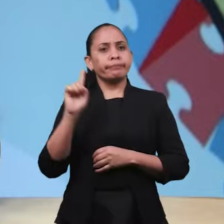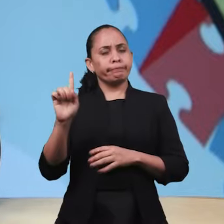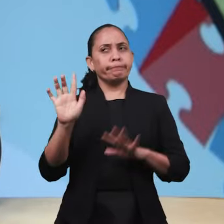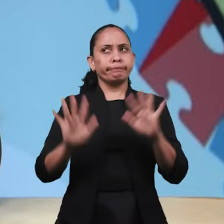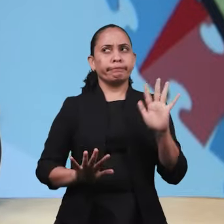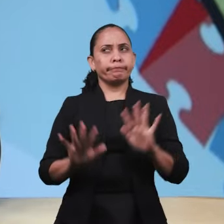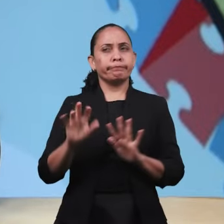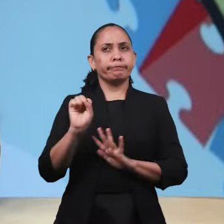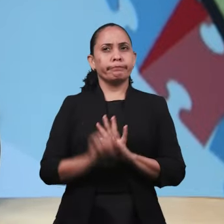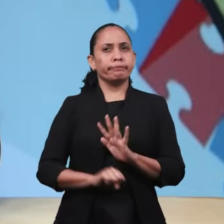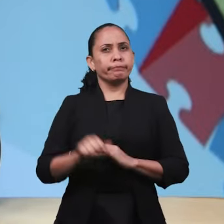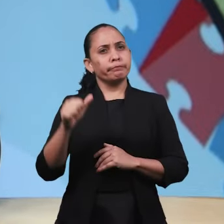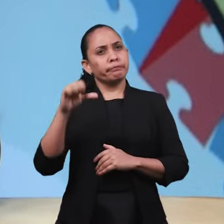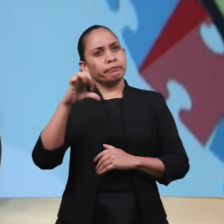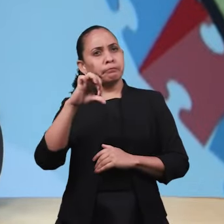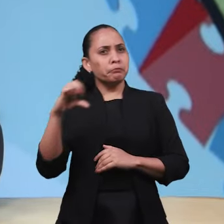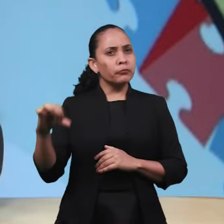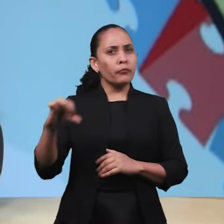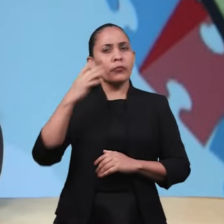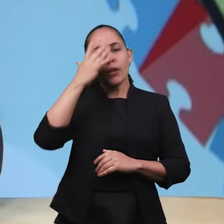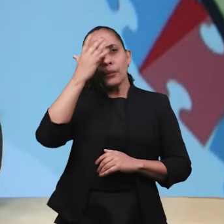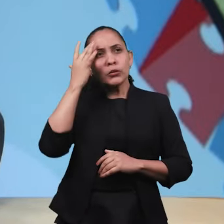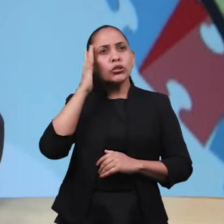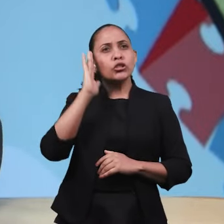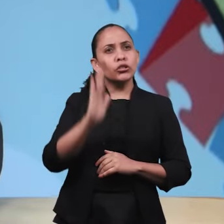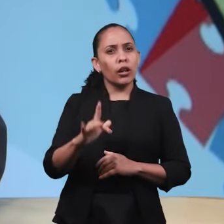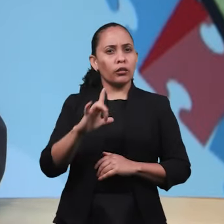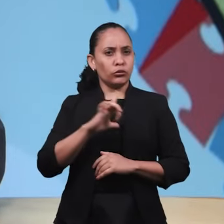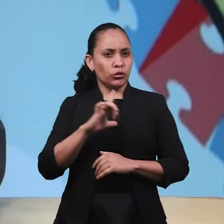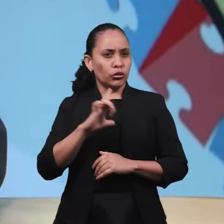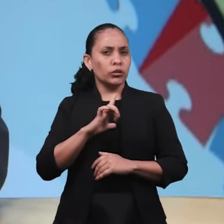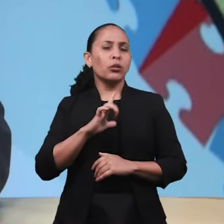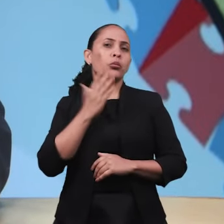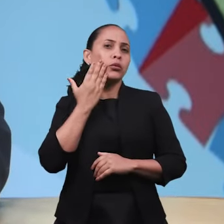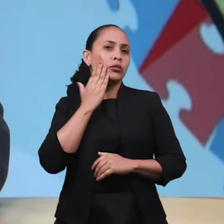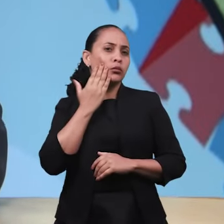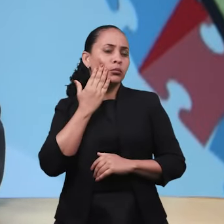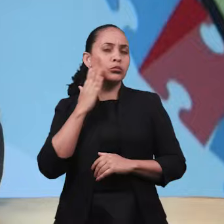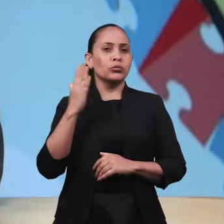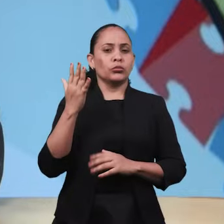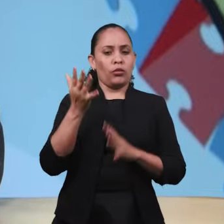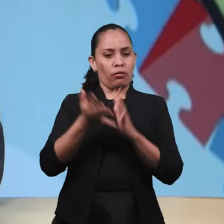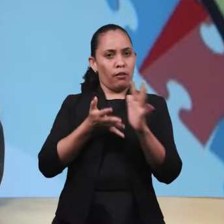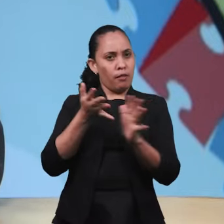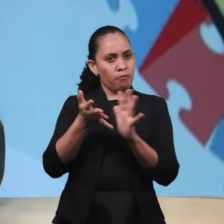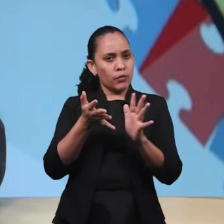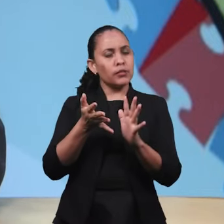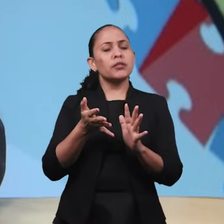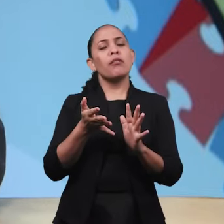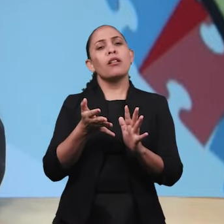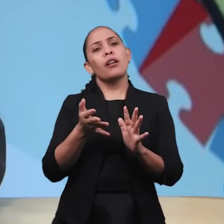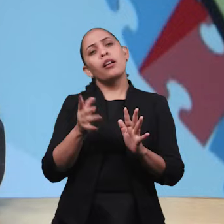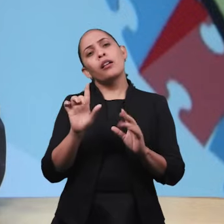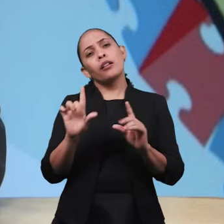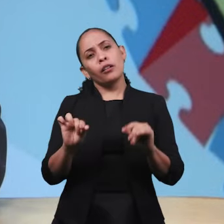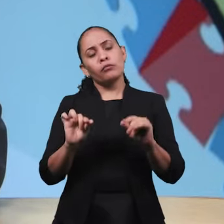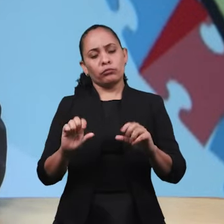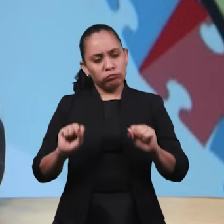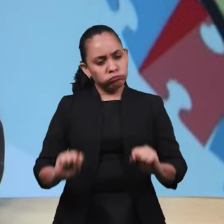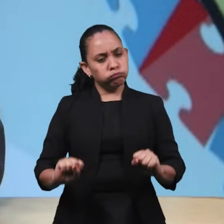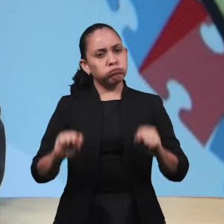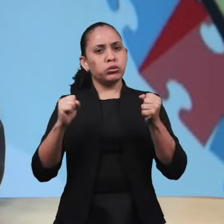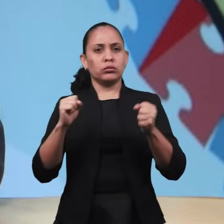de 90 com pessoas que já tinham algum conhecimento de Libras e que foram